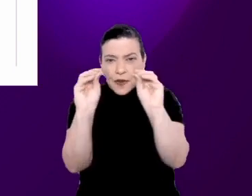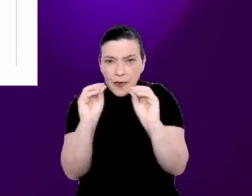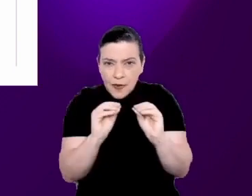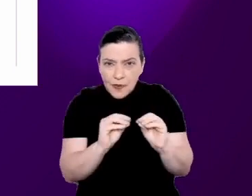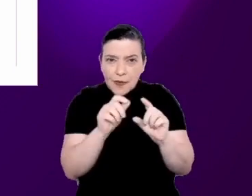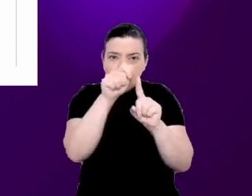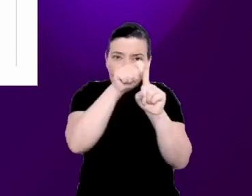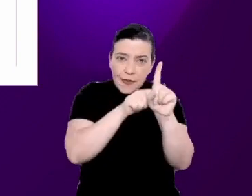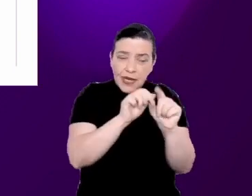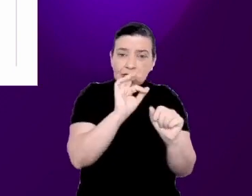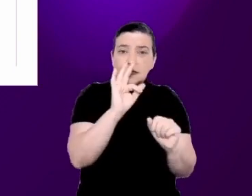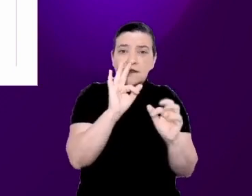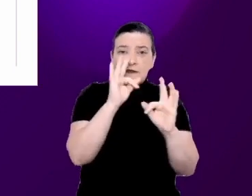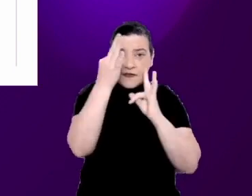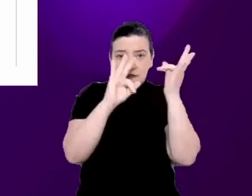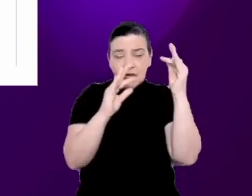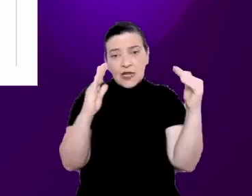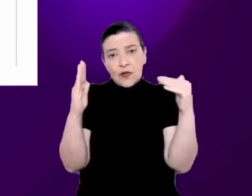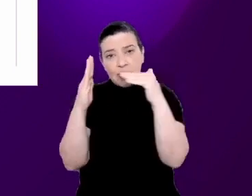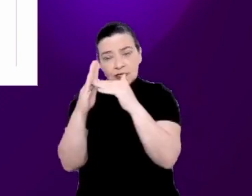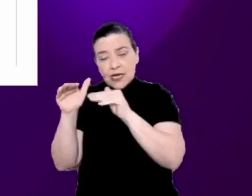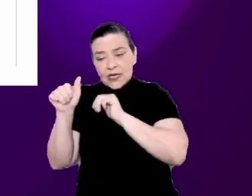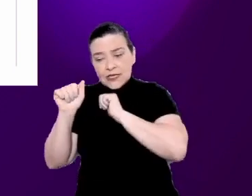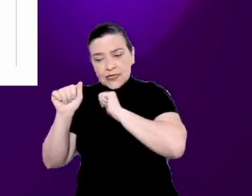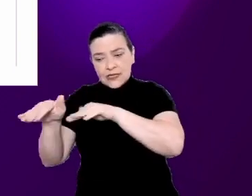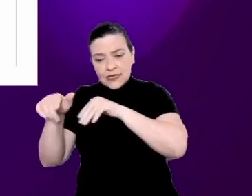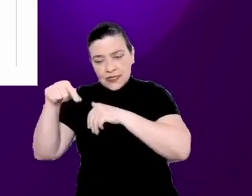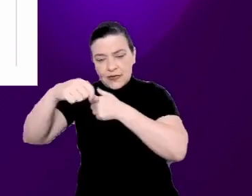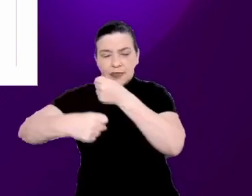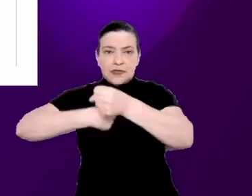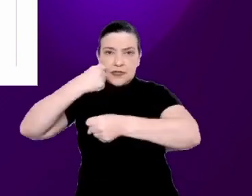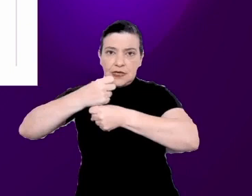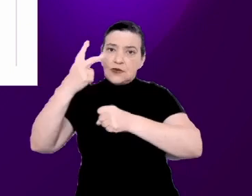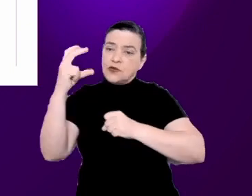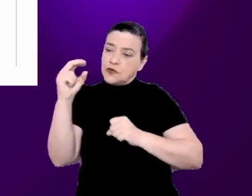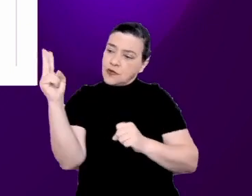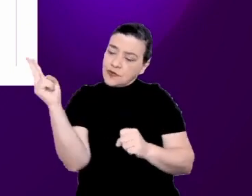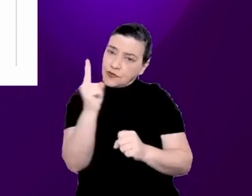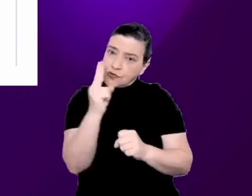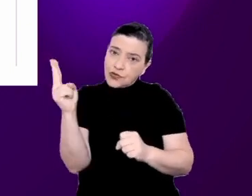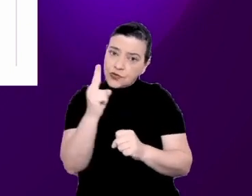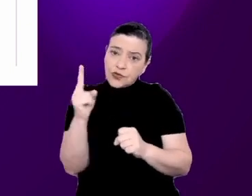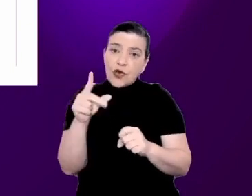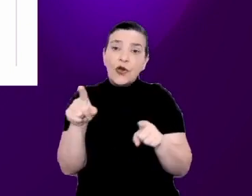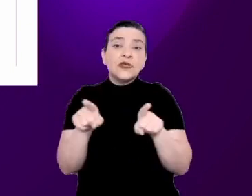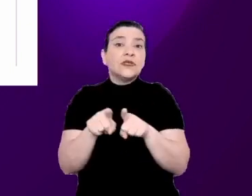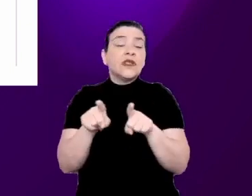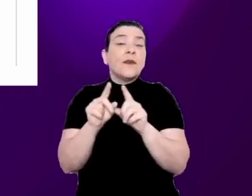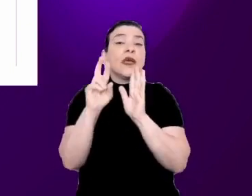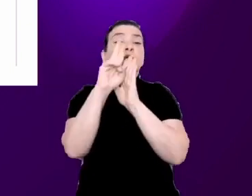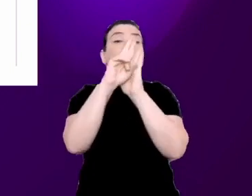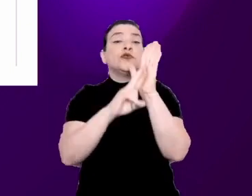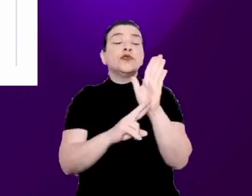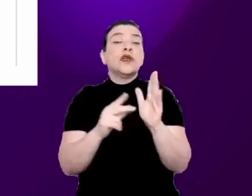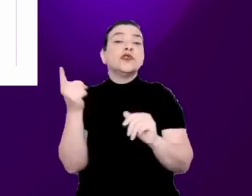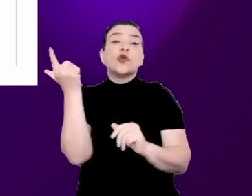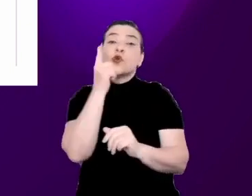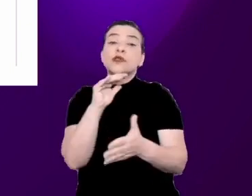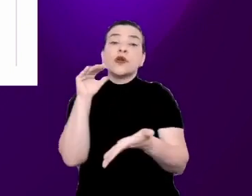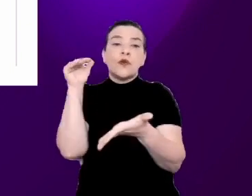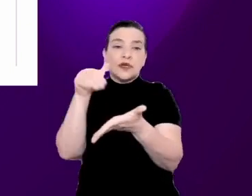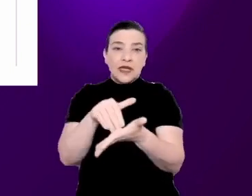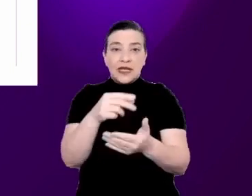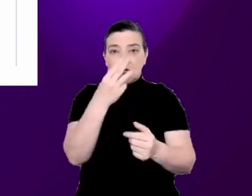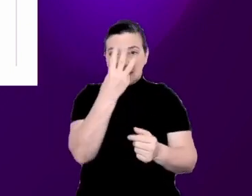a setembro desse ano de 2022, e como principais resultados a gente teve, até aqui,